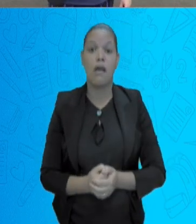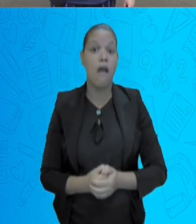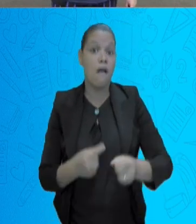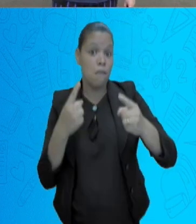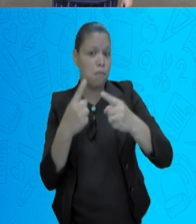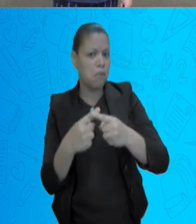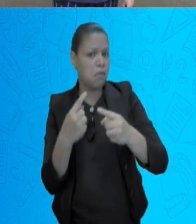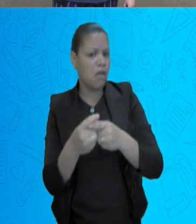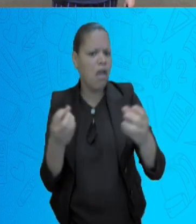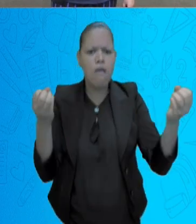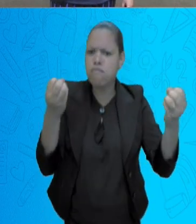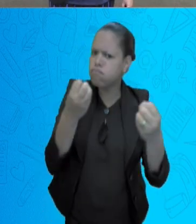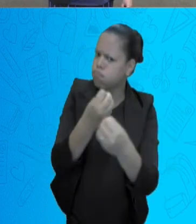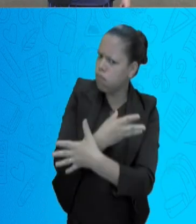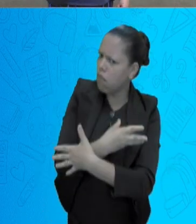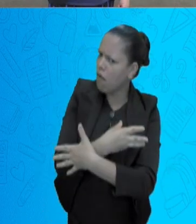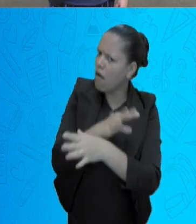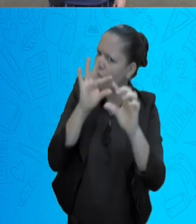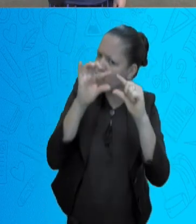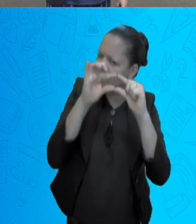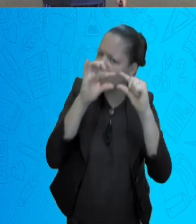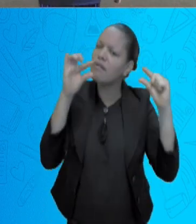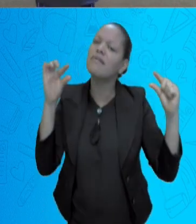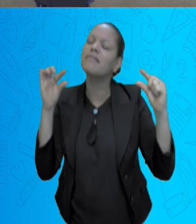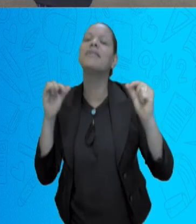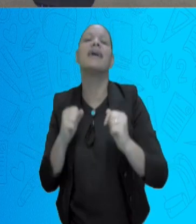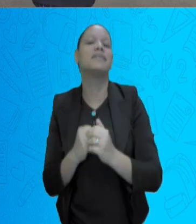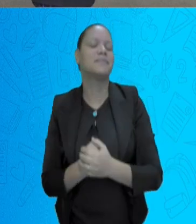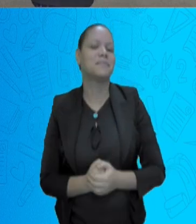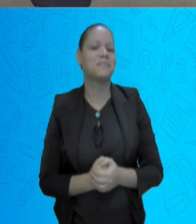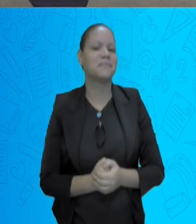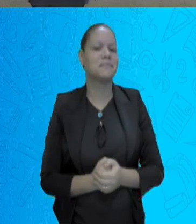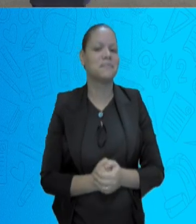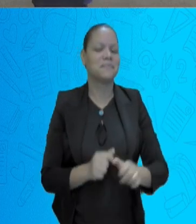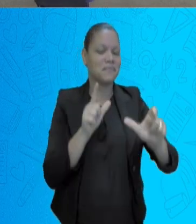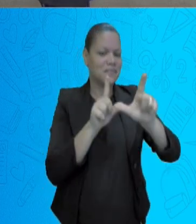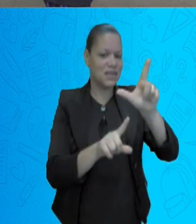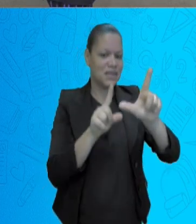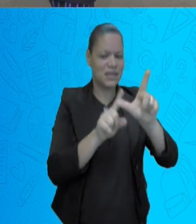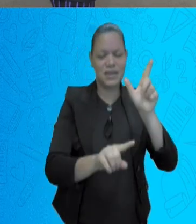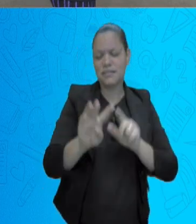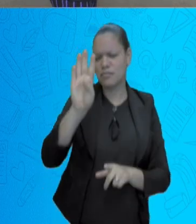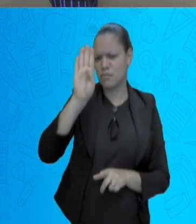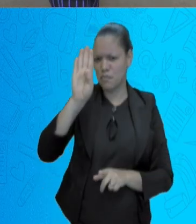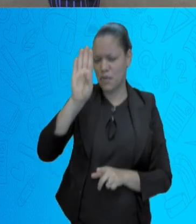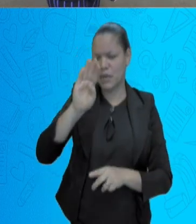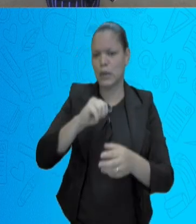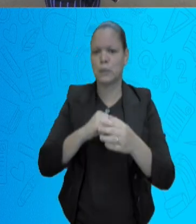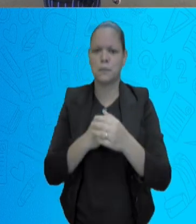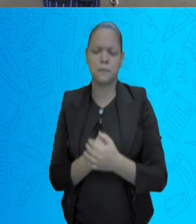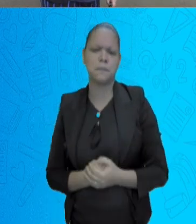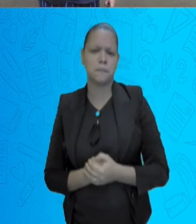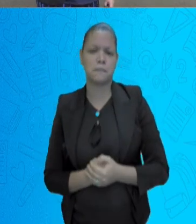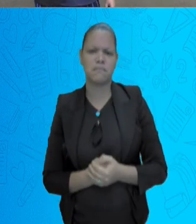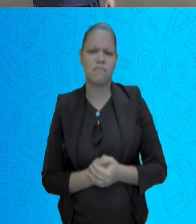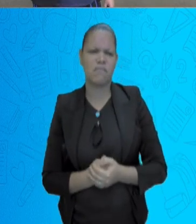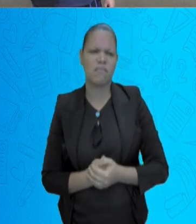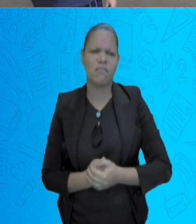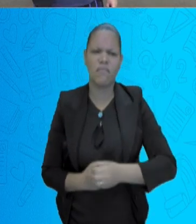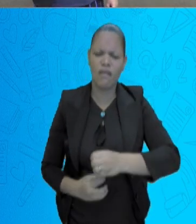já concluí aquilo que eu queria falar. Letra B. O sapo é um